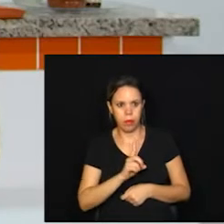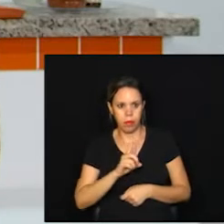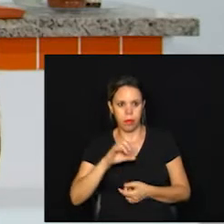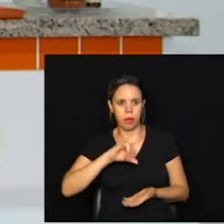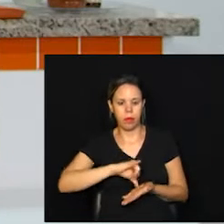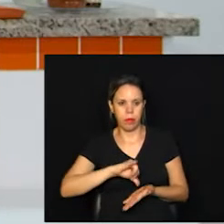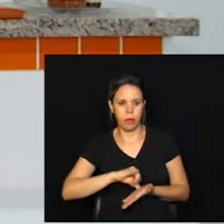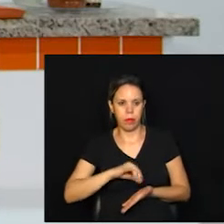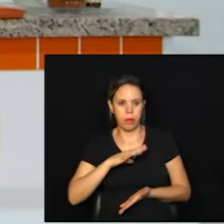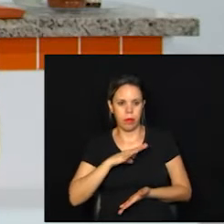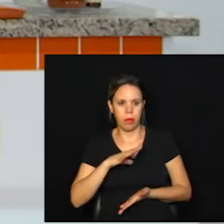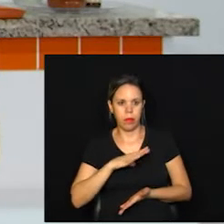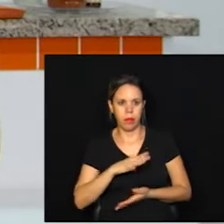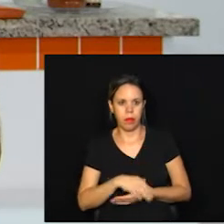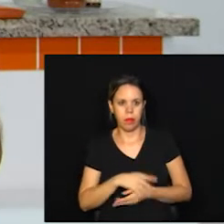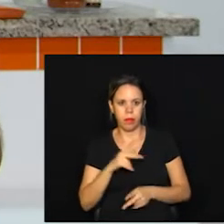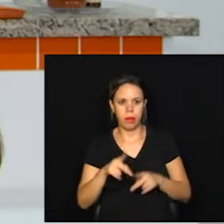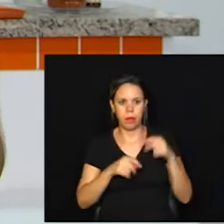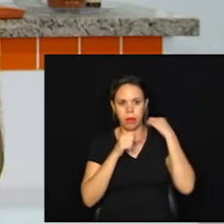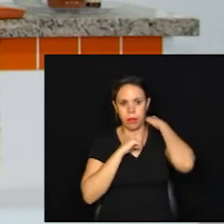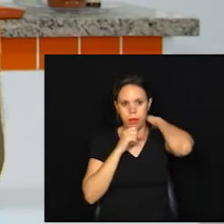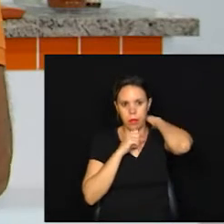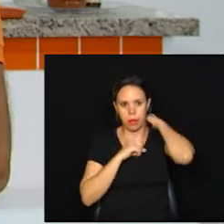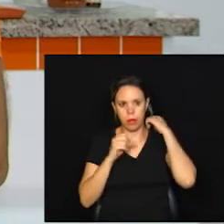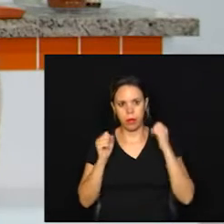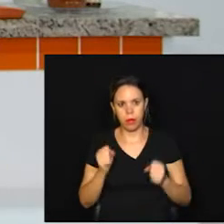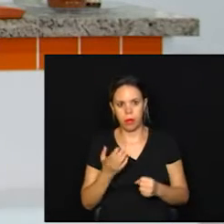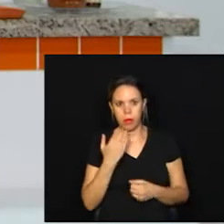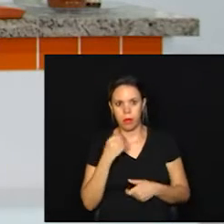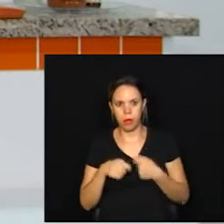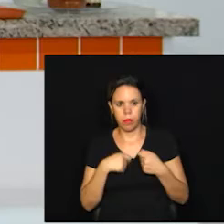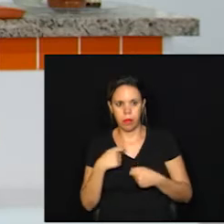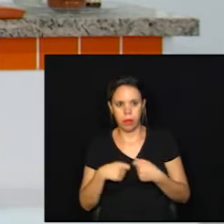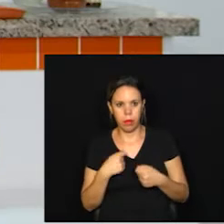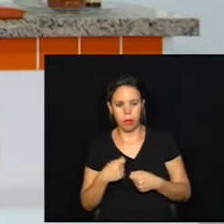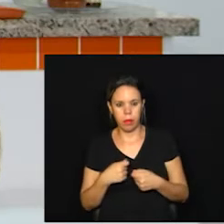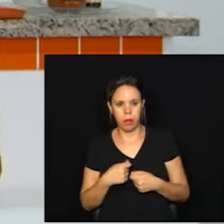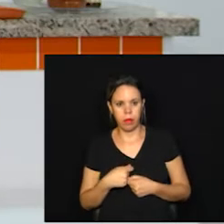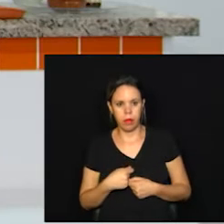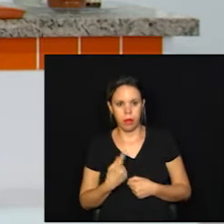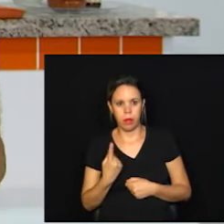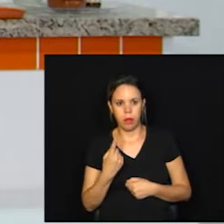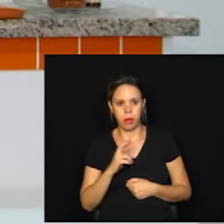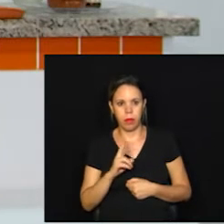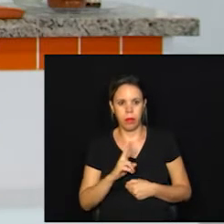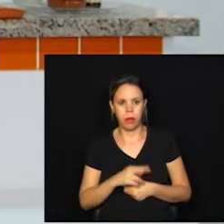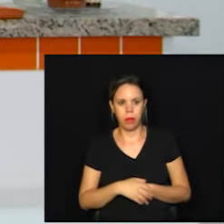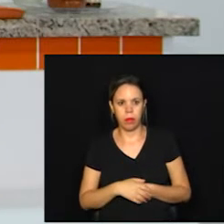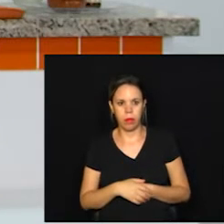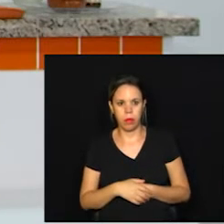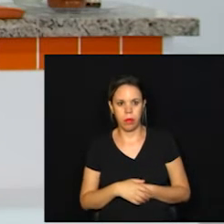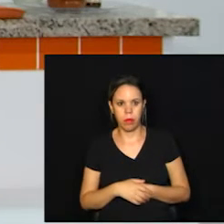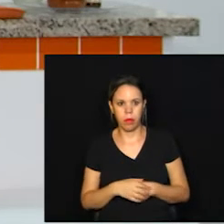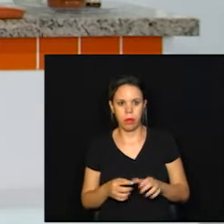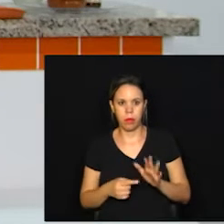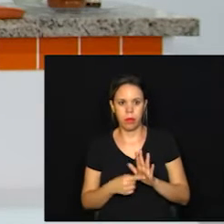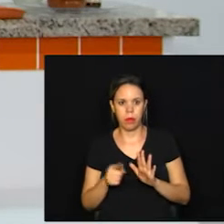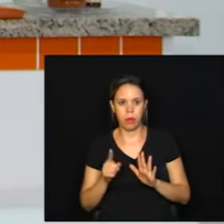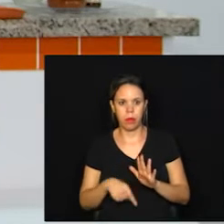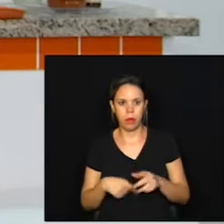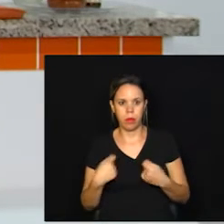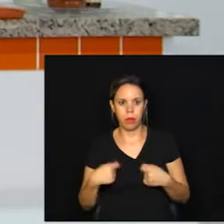cidade, os idosos, para poder se alimentar numa refeição de um real. Então, aí demonstra muito